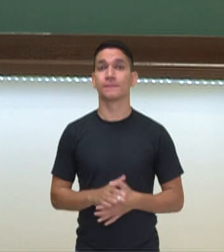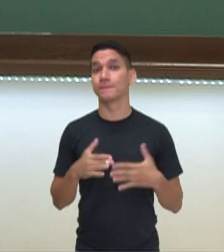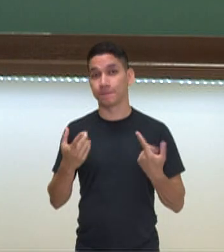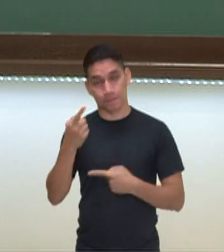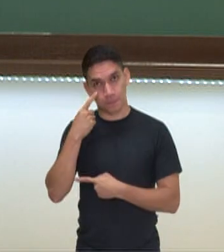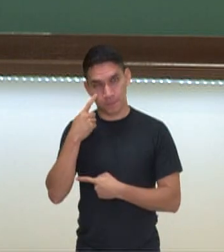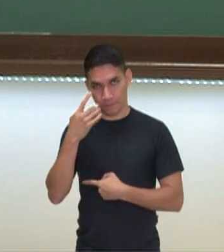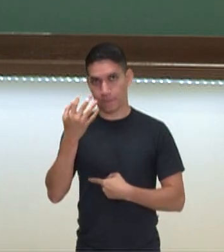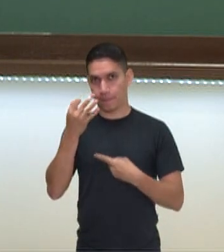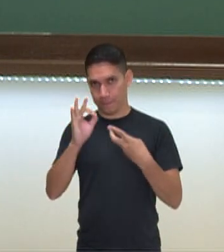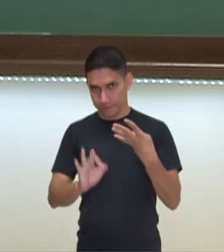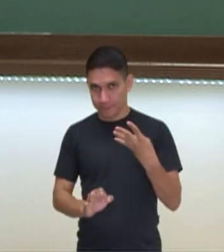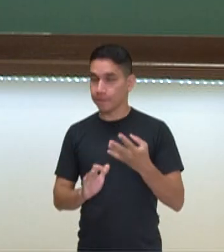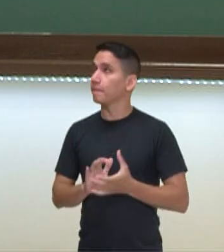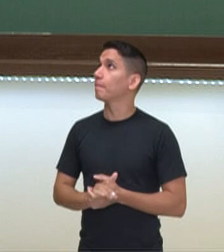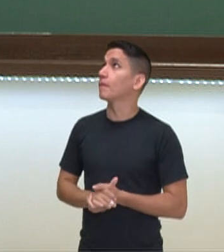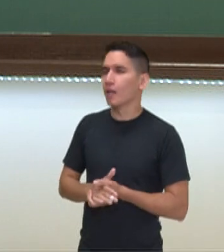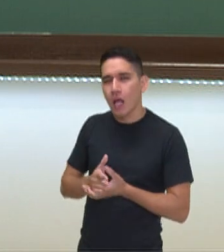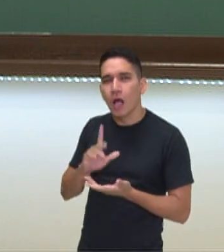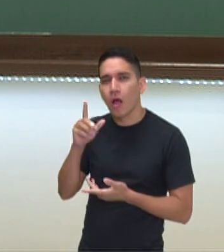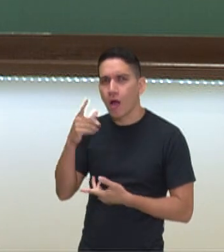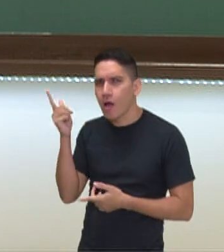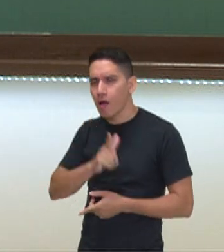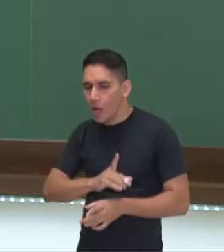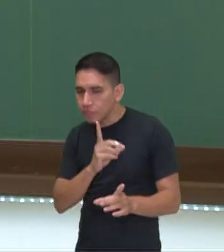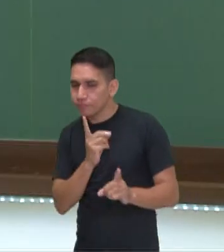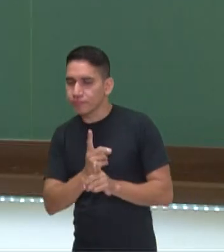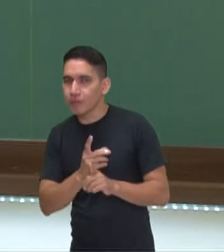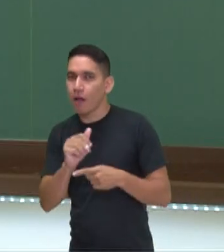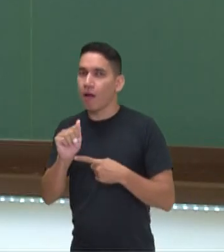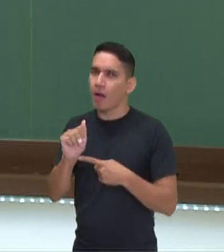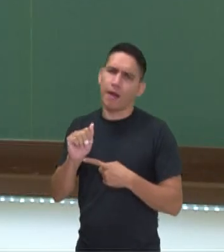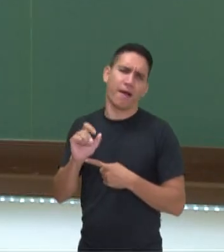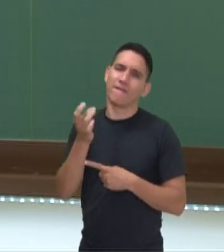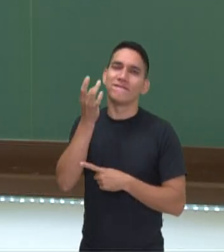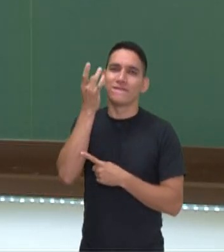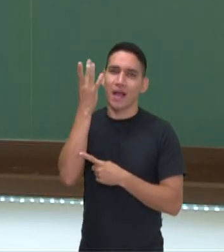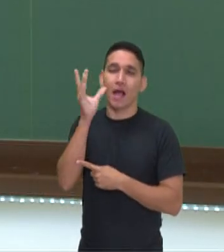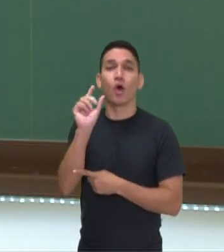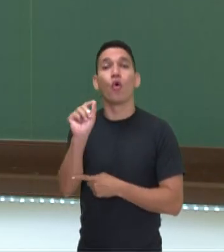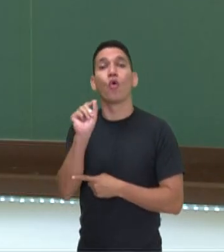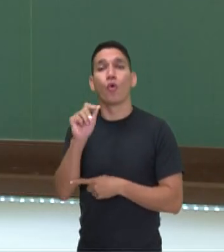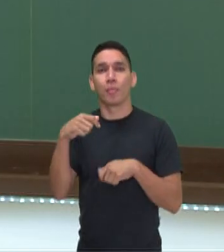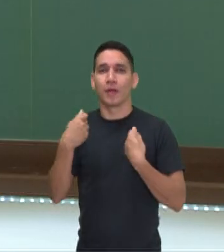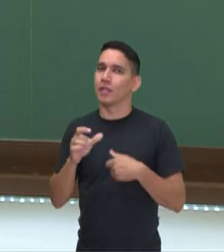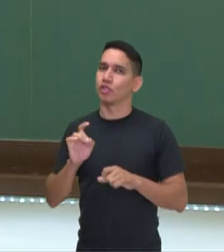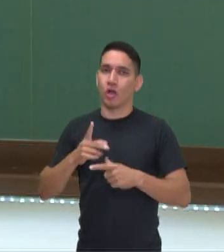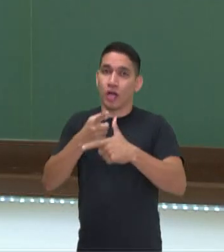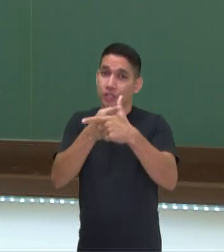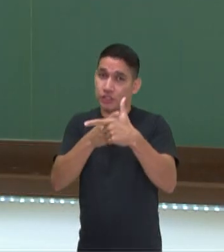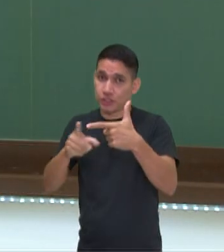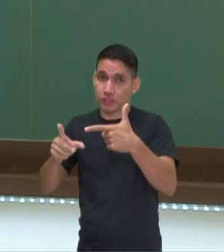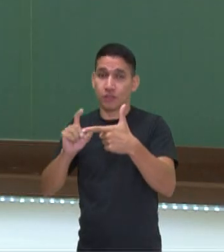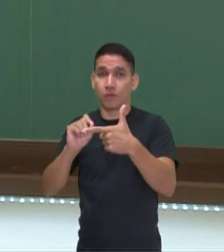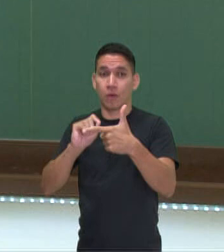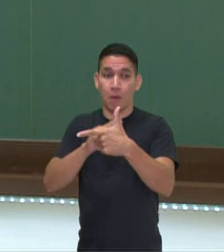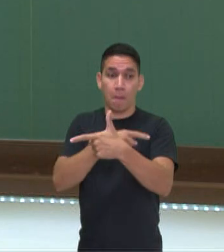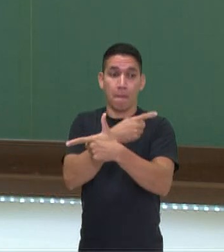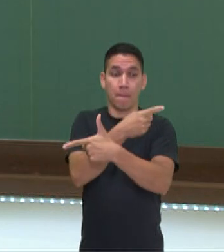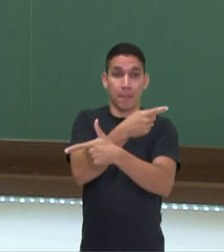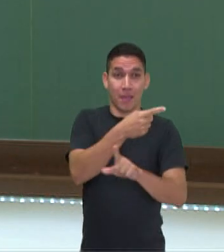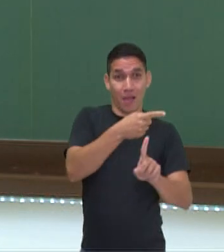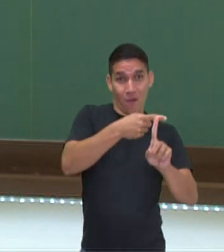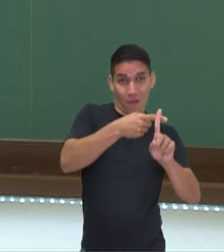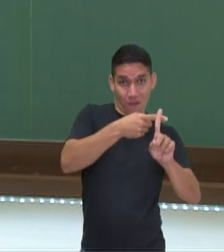vamos lá então para a gente encontrar o valor de ar é simples é só dividirmos o valor de mais 40